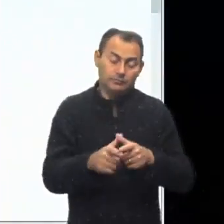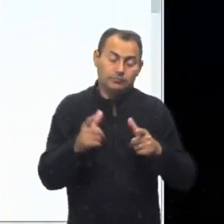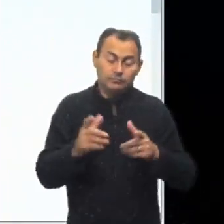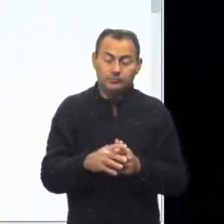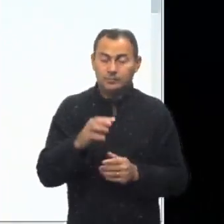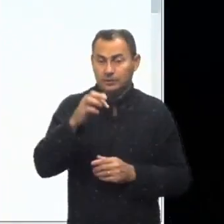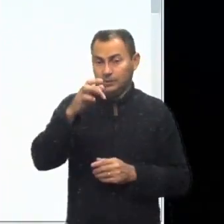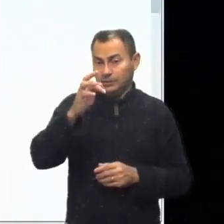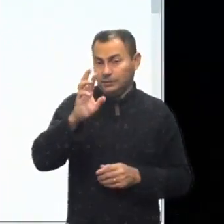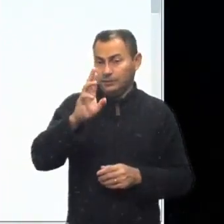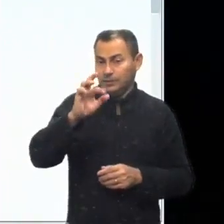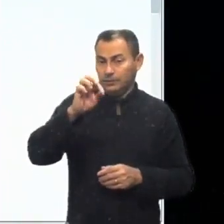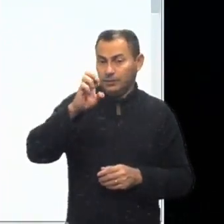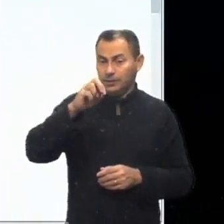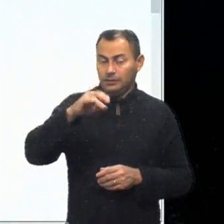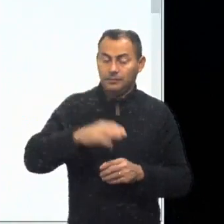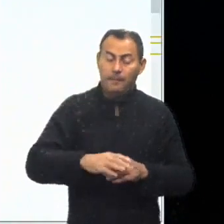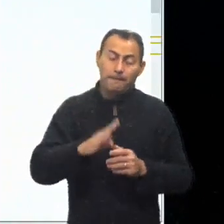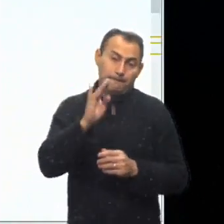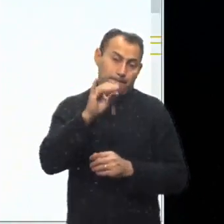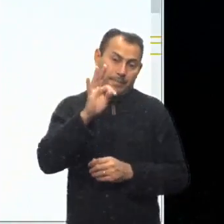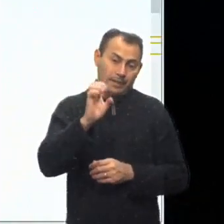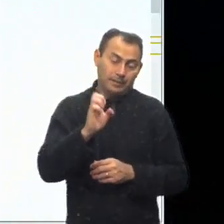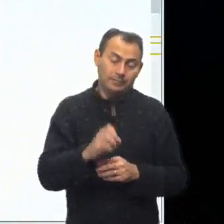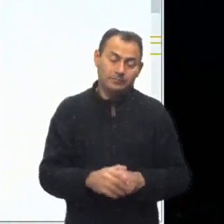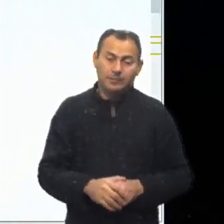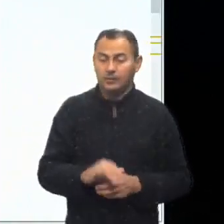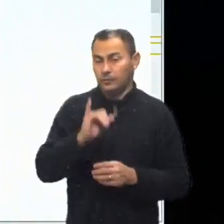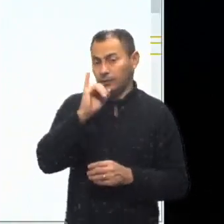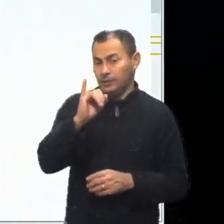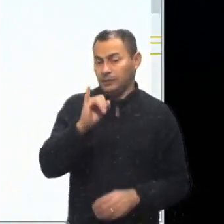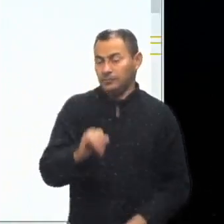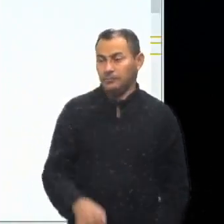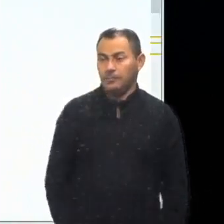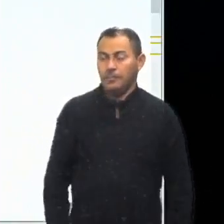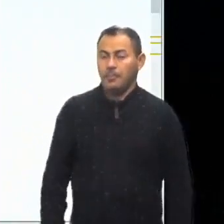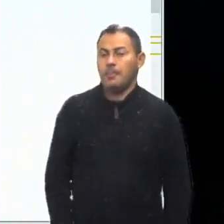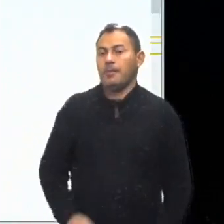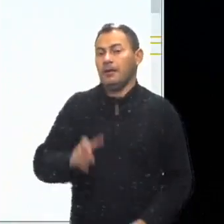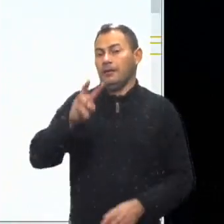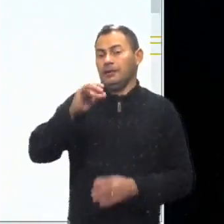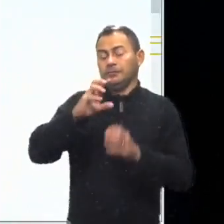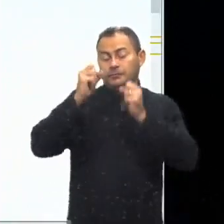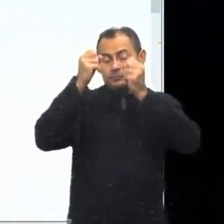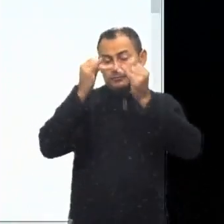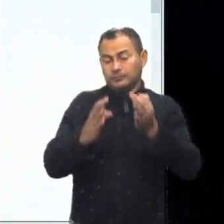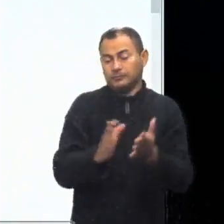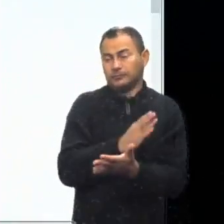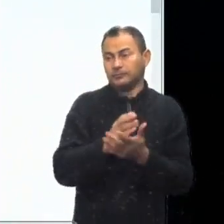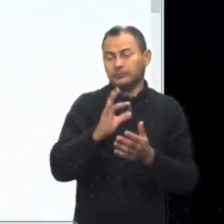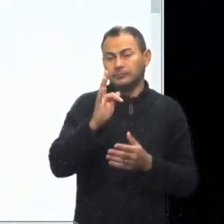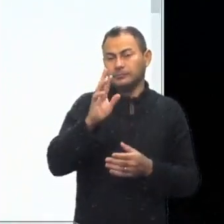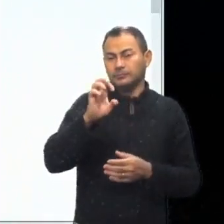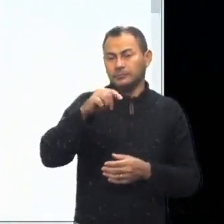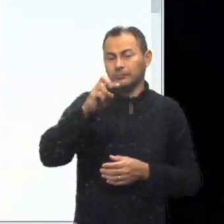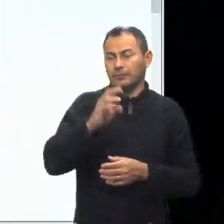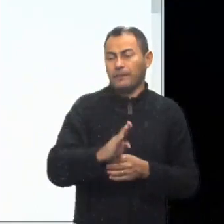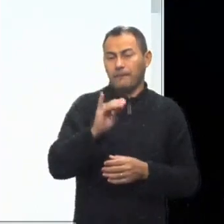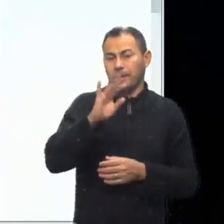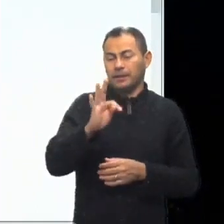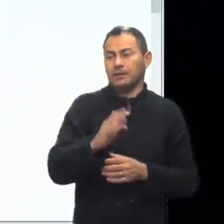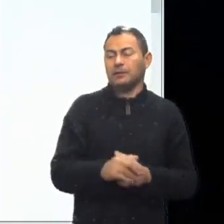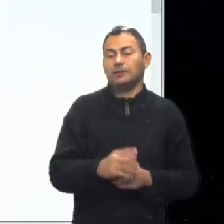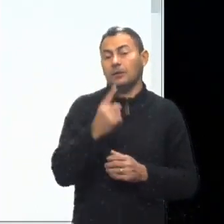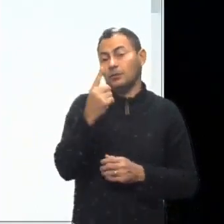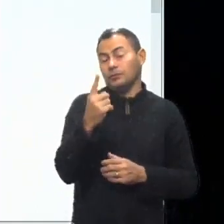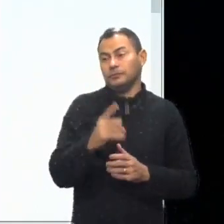da sequência de bits. A sequência de bits é o i. Vai varrer toda a sequência de bits. Se o bit for